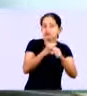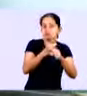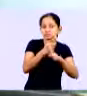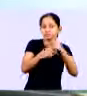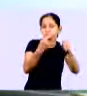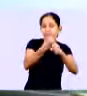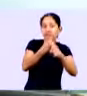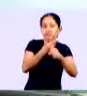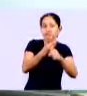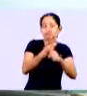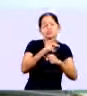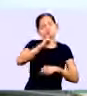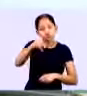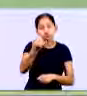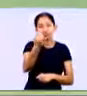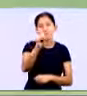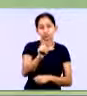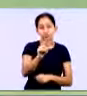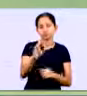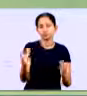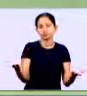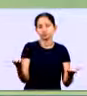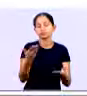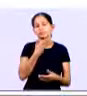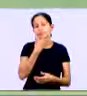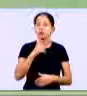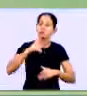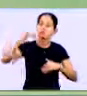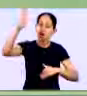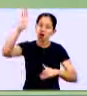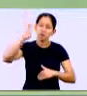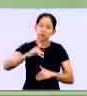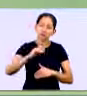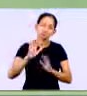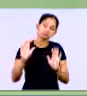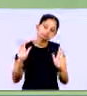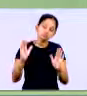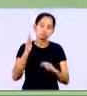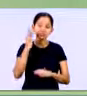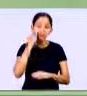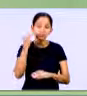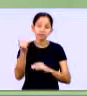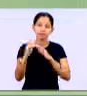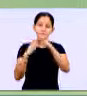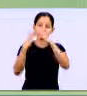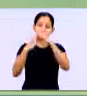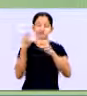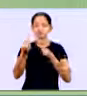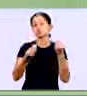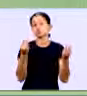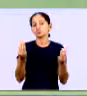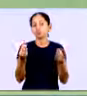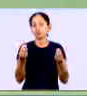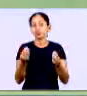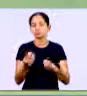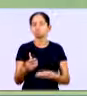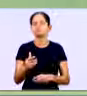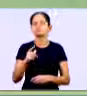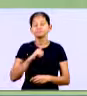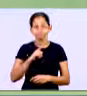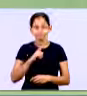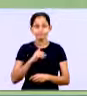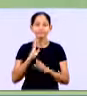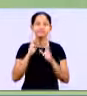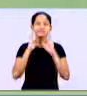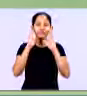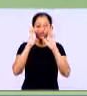pode variar também por conta disso, né? Pode ser maior ou menor, dependendo da situação da sua empresa. O dispêndio de capital, né, é o dinheiro gasto